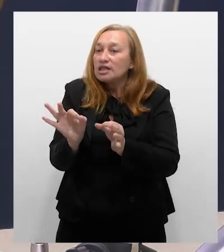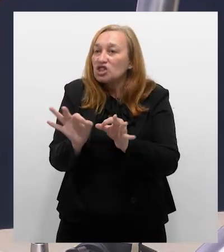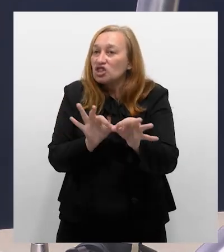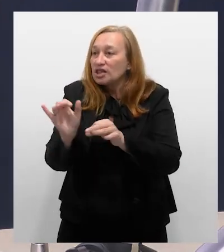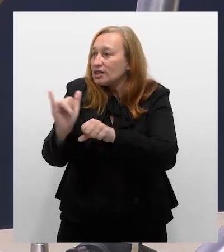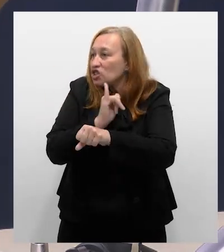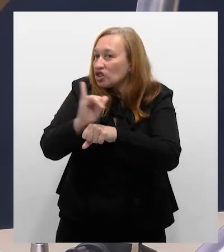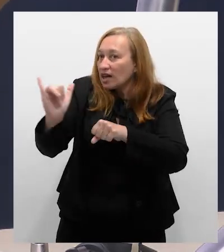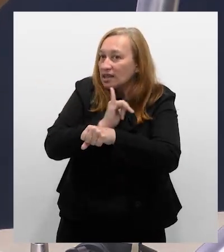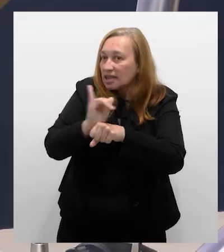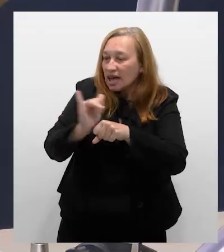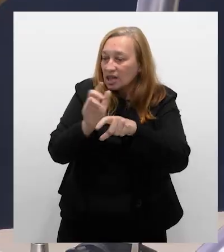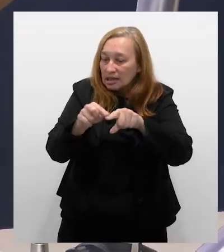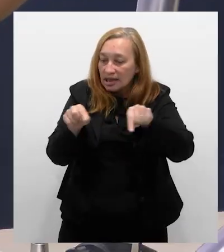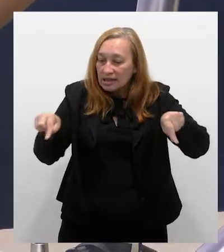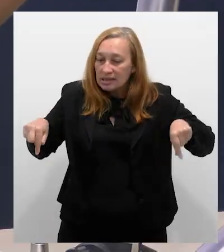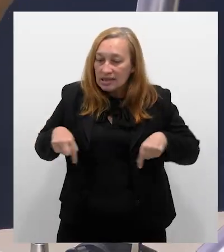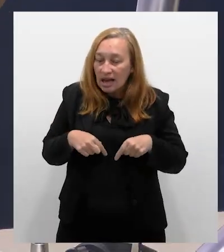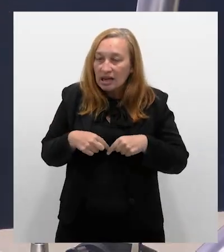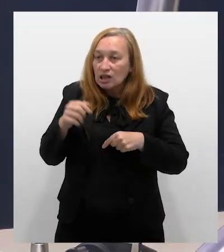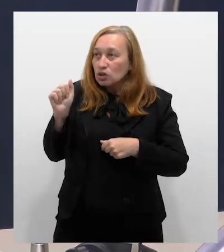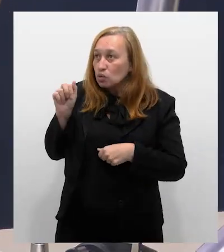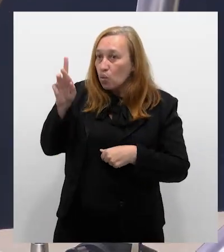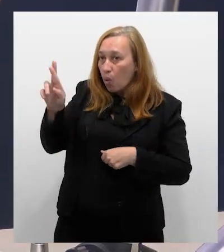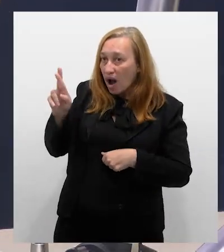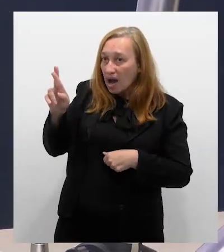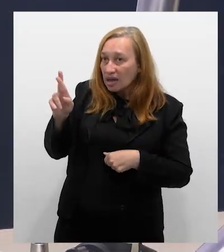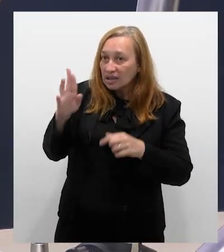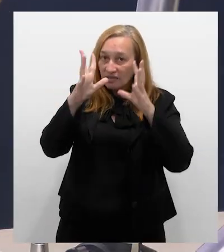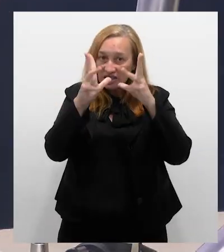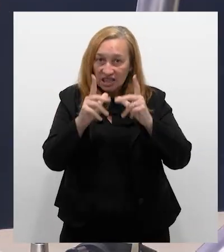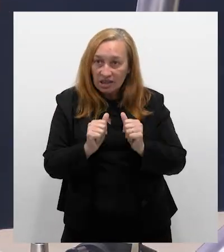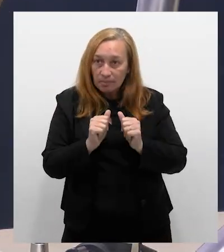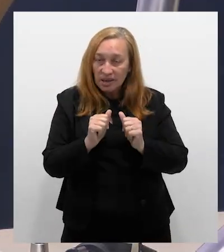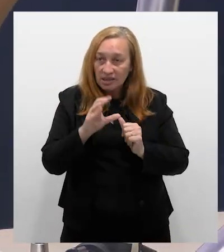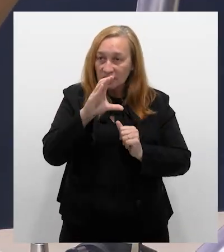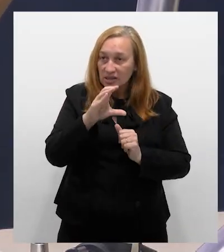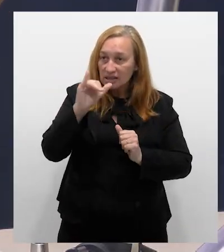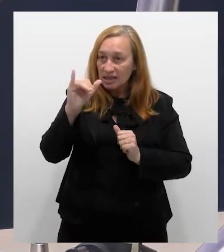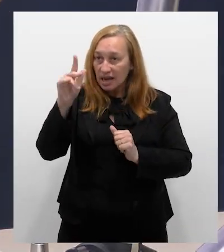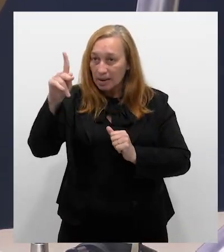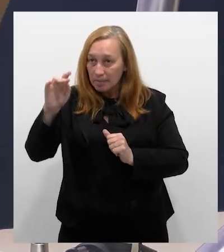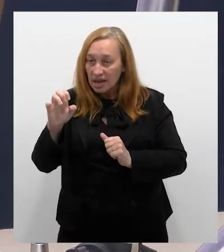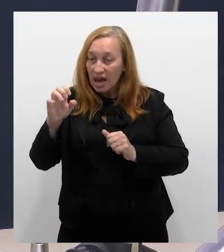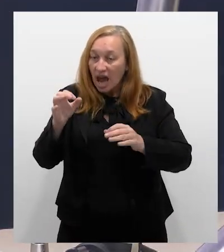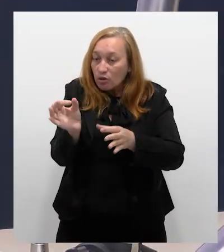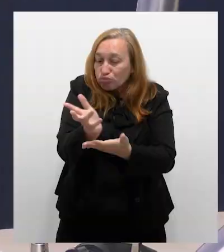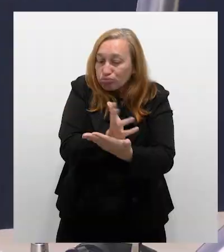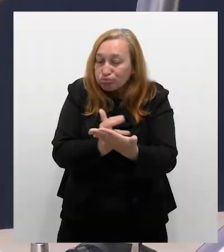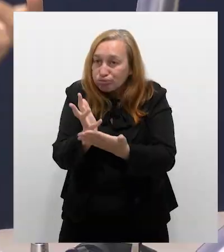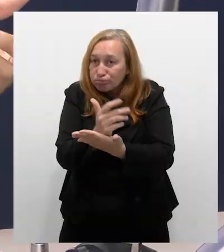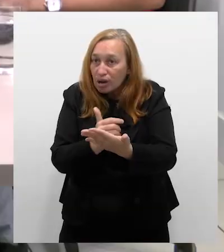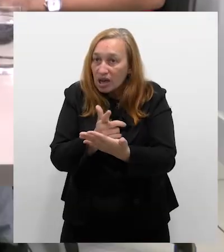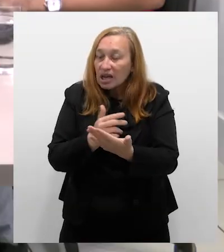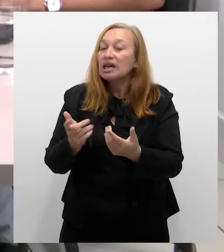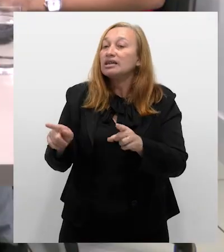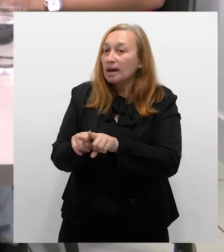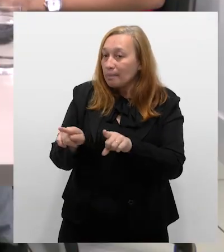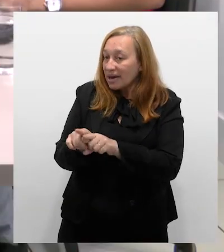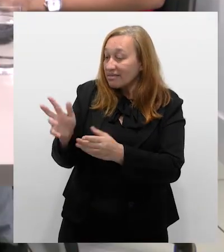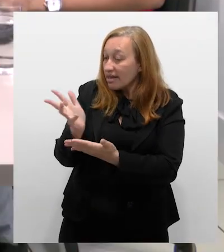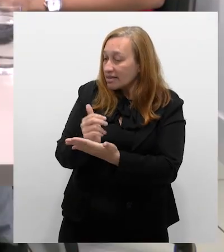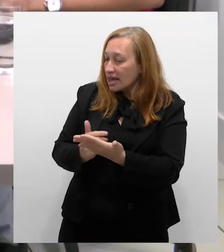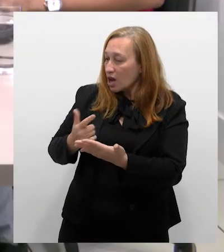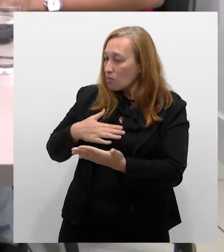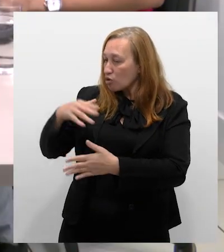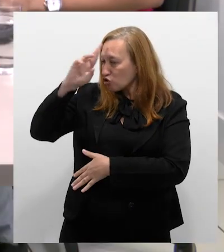fiz o esquema do ar-condicionado da sala que a gente estava fazendo a manutenção num CIEP. Eu desenhei o esquema elétrico e desenhei